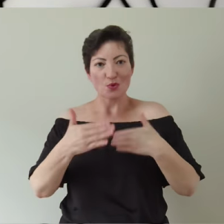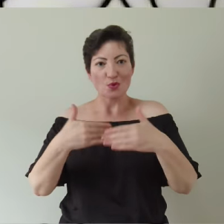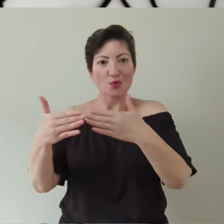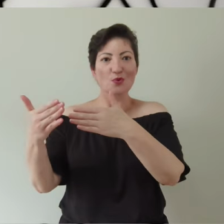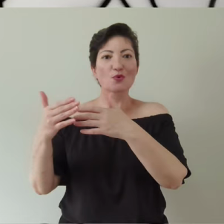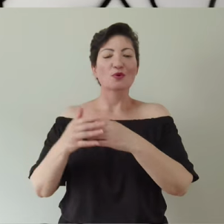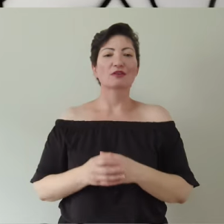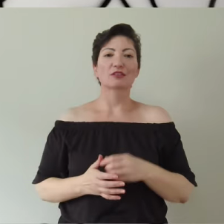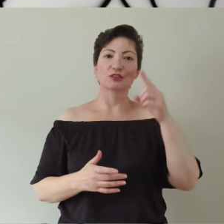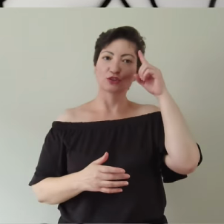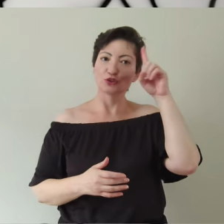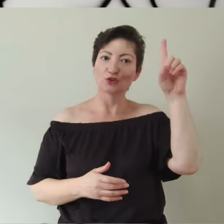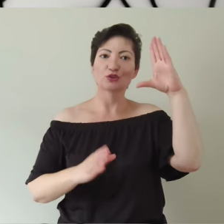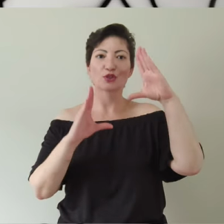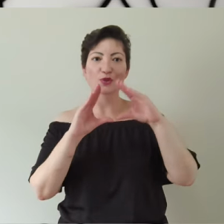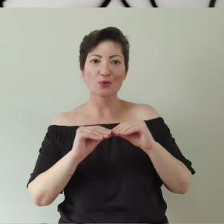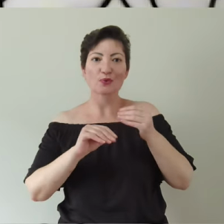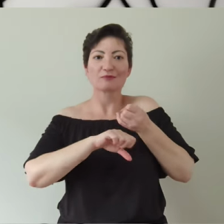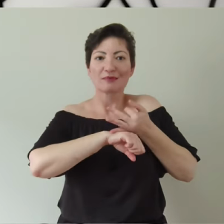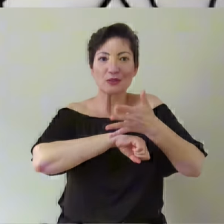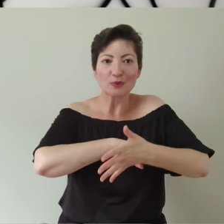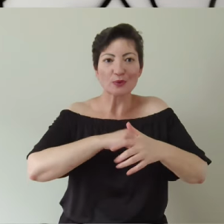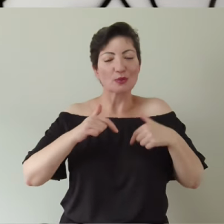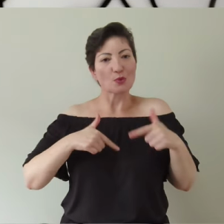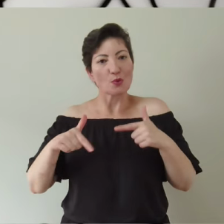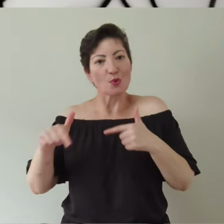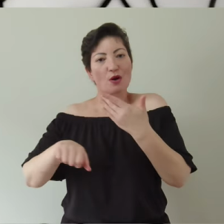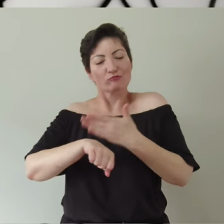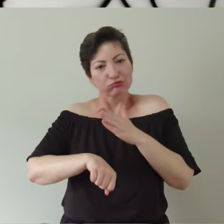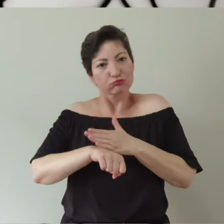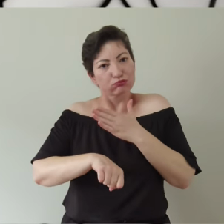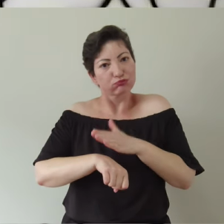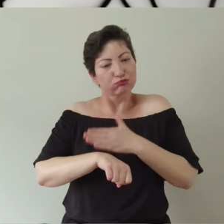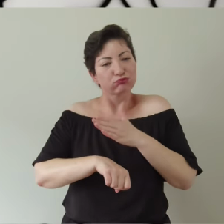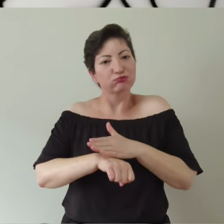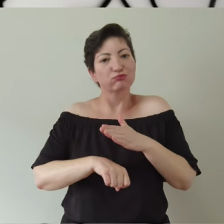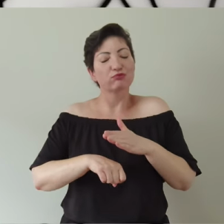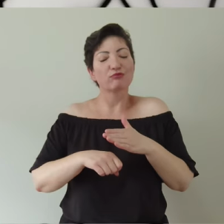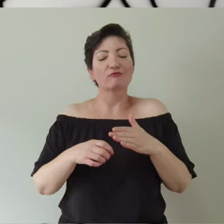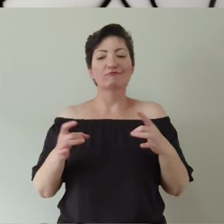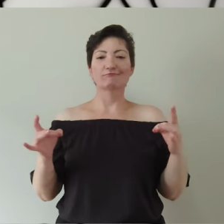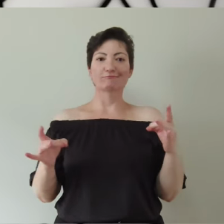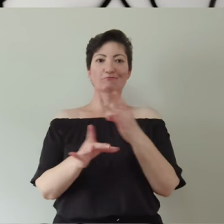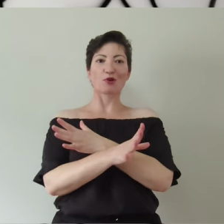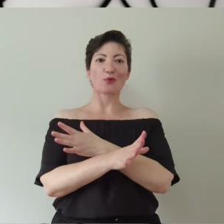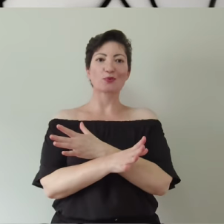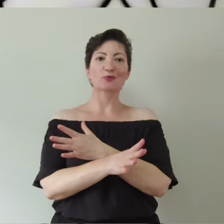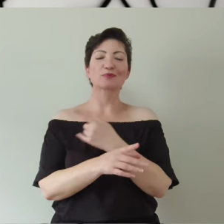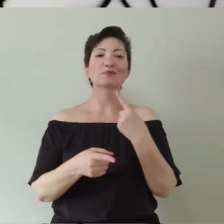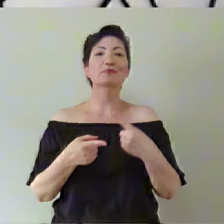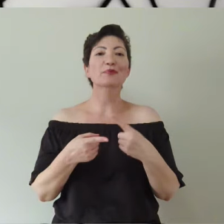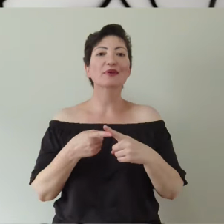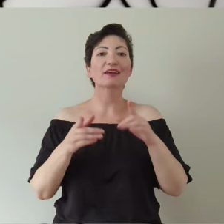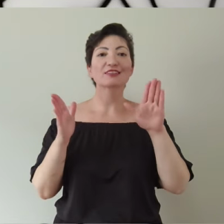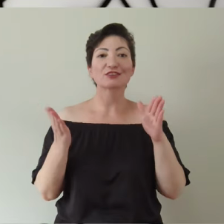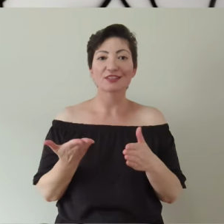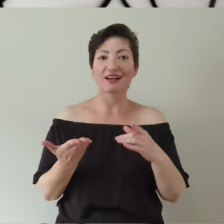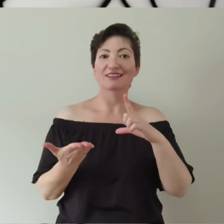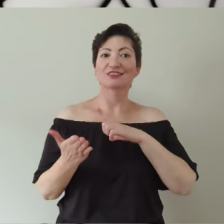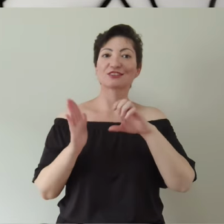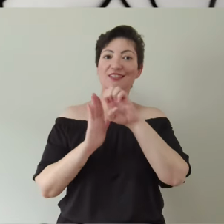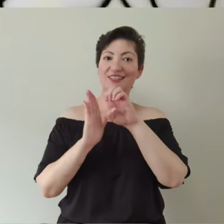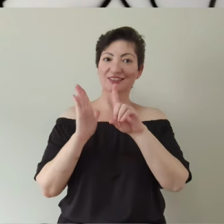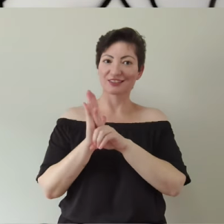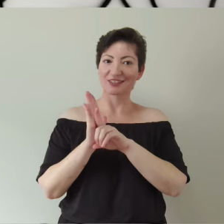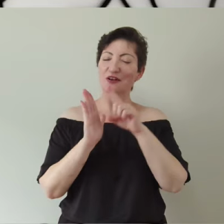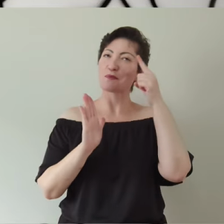de dia e noite, madrugada, ensaiando, né, para que ele ficasse montado. Por quê? Porque a gente já tinha alguns editais